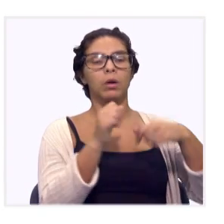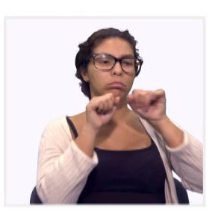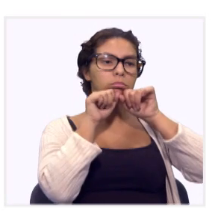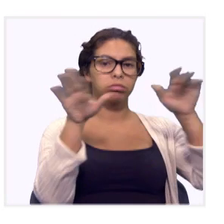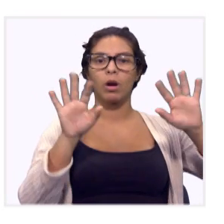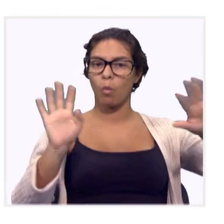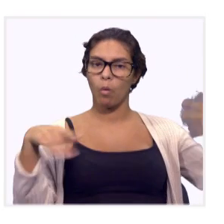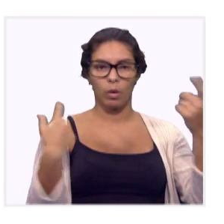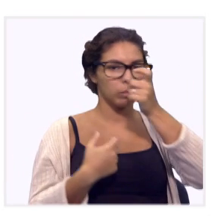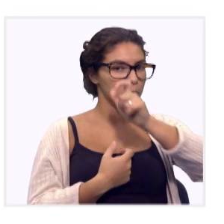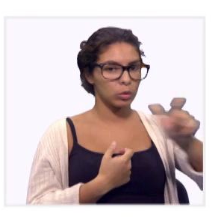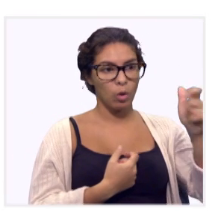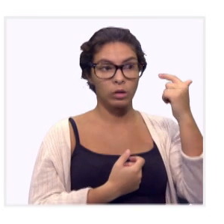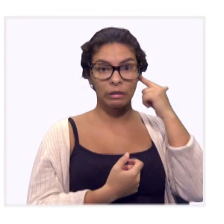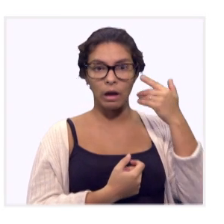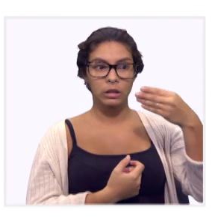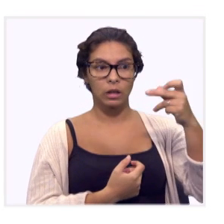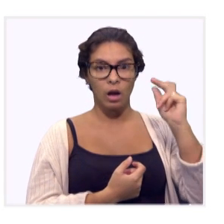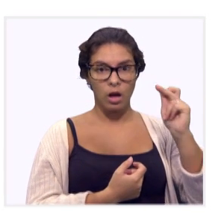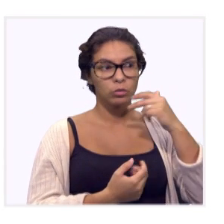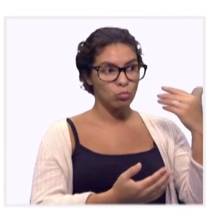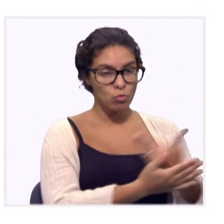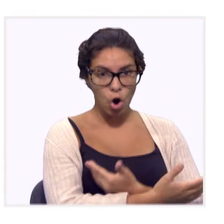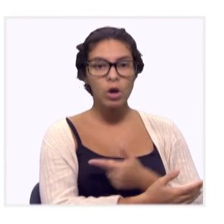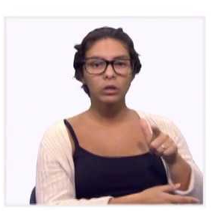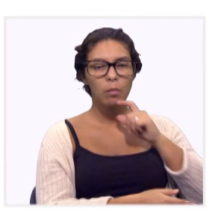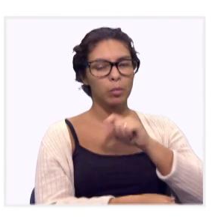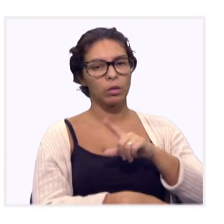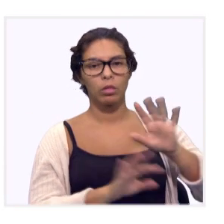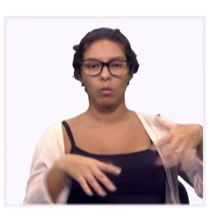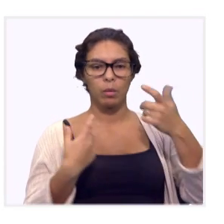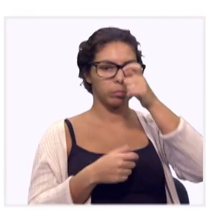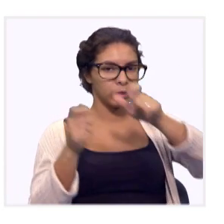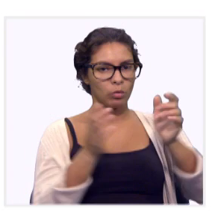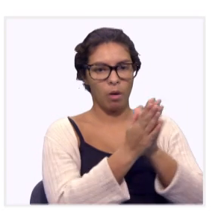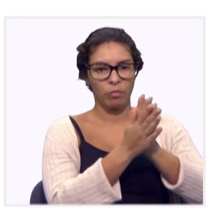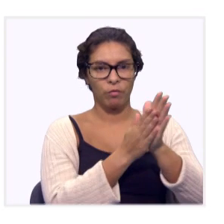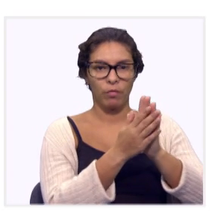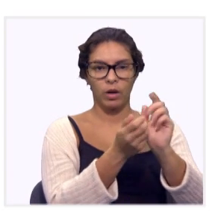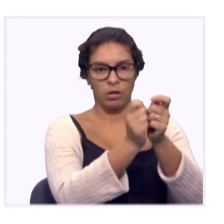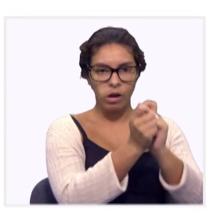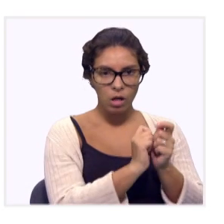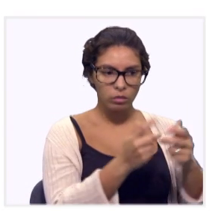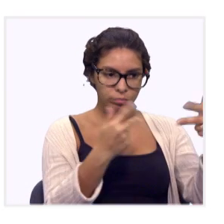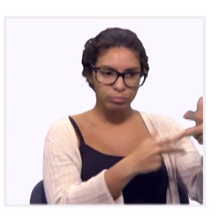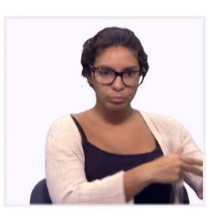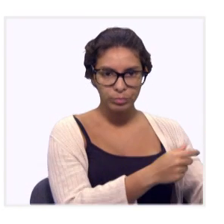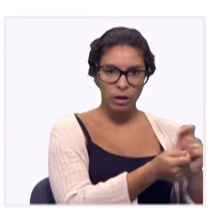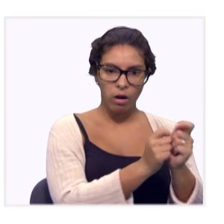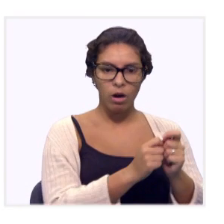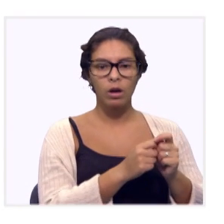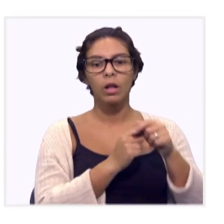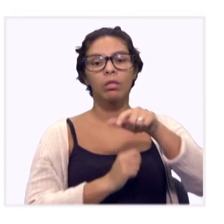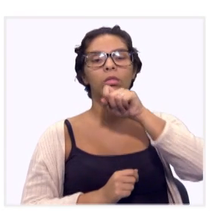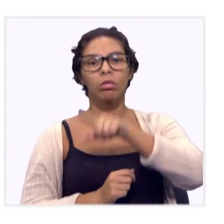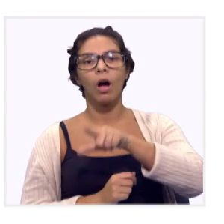do domínio público, ou seja, qualquer pessoa pode utilizar a obra. Os direitos patrimoniais podem ser geridos individualmente, por outra